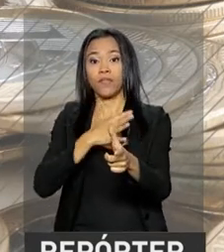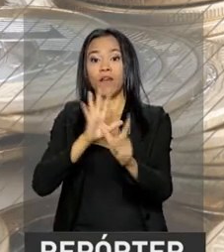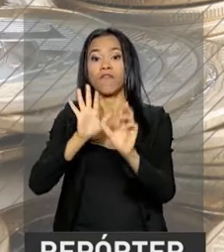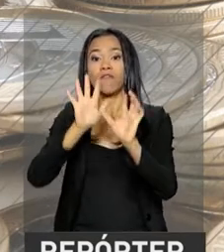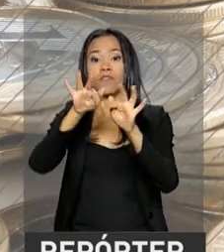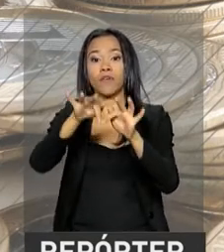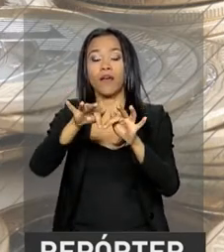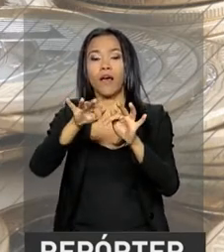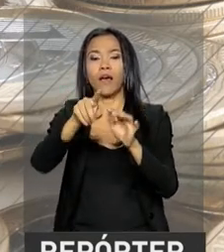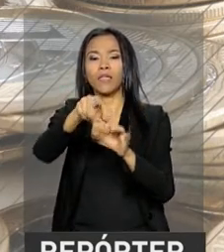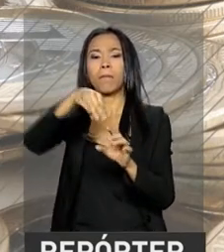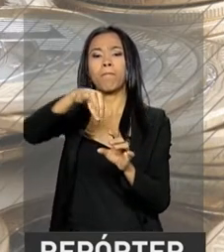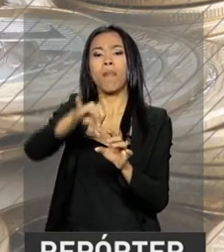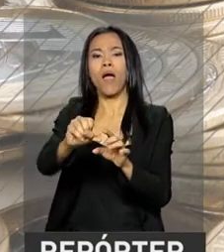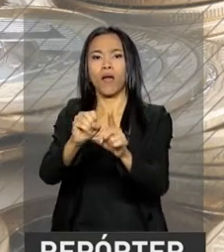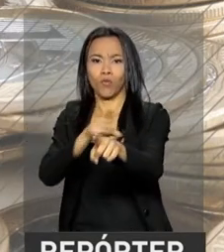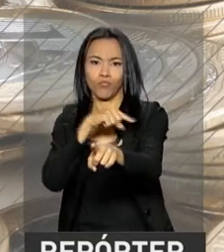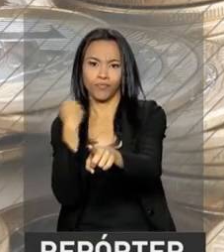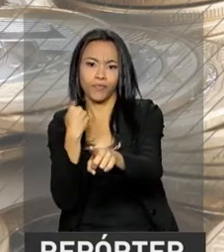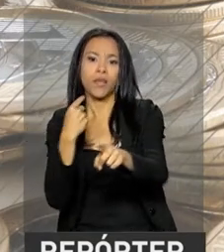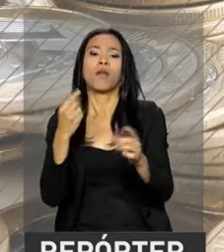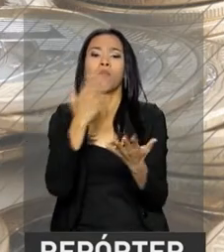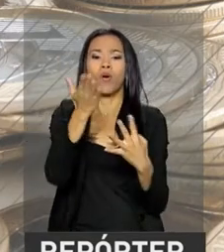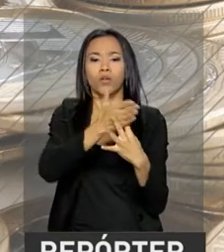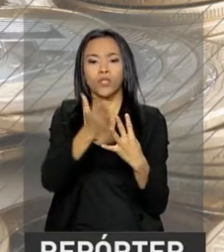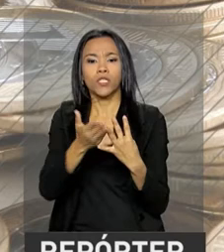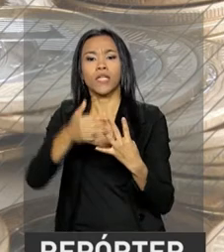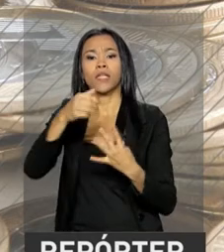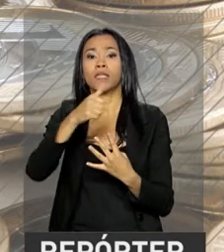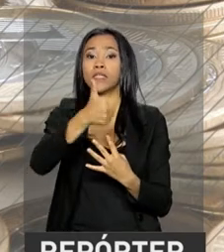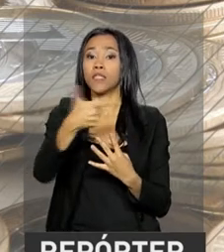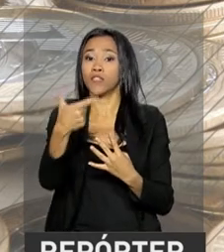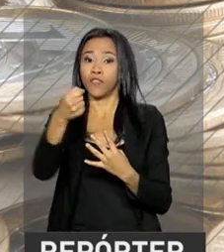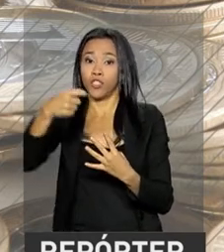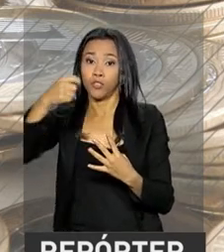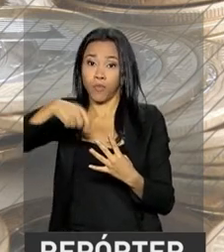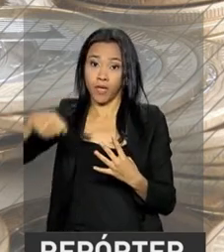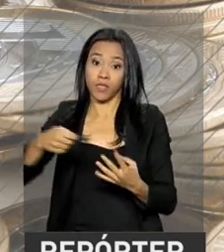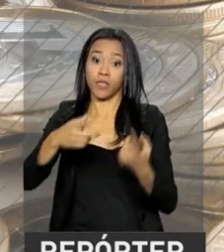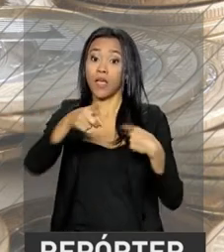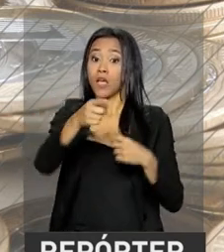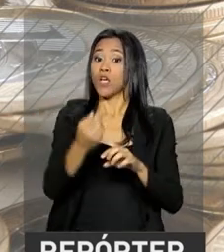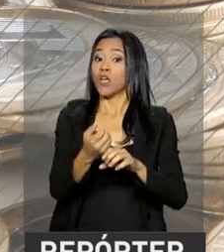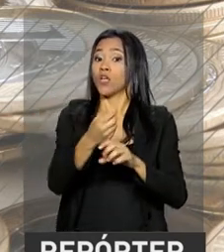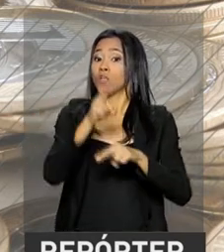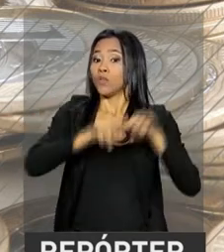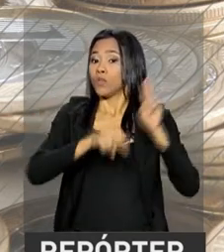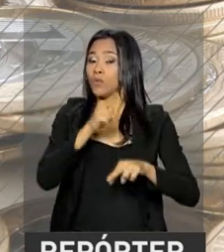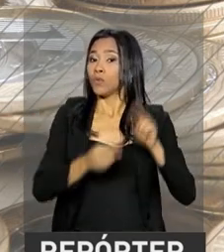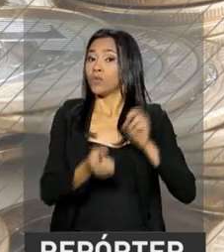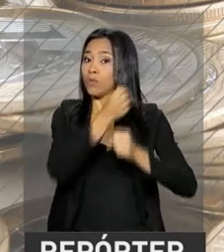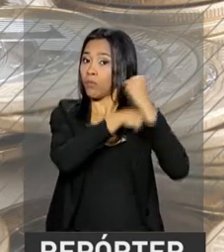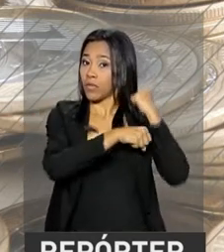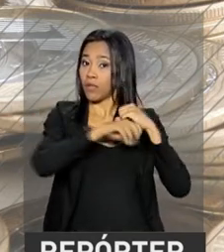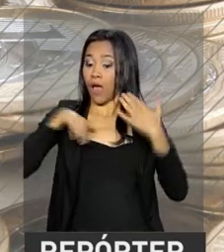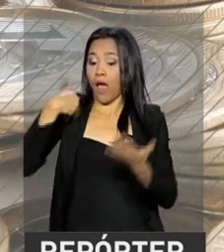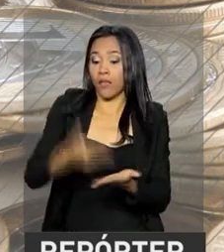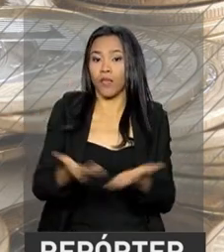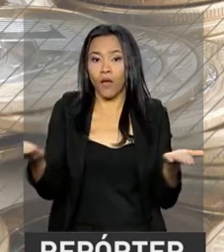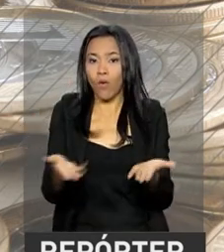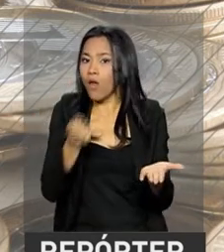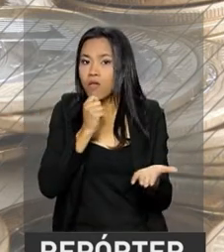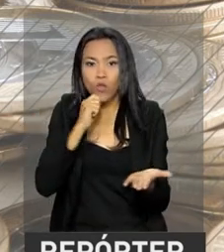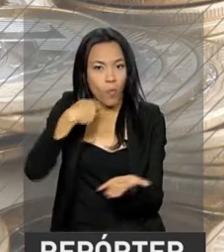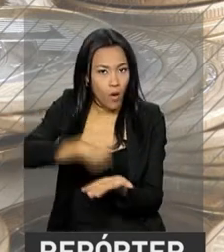divididas em até 120 meses já que não foram pagas de junho do ano passado até agora poderão ser